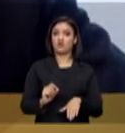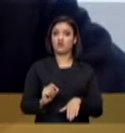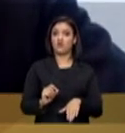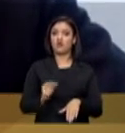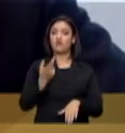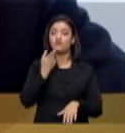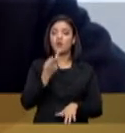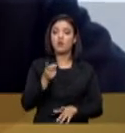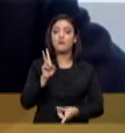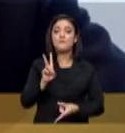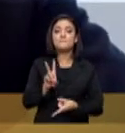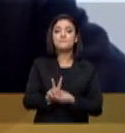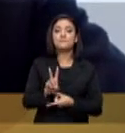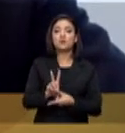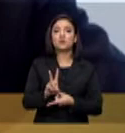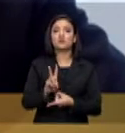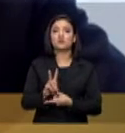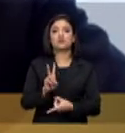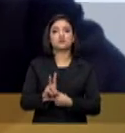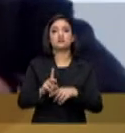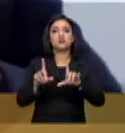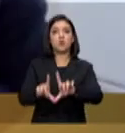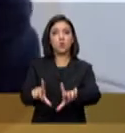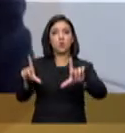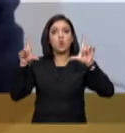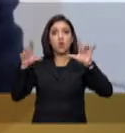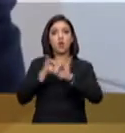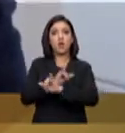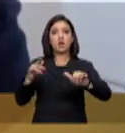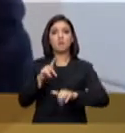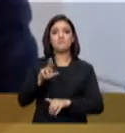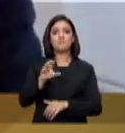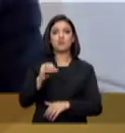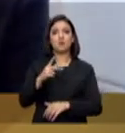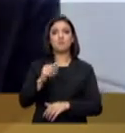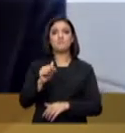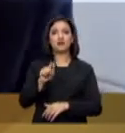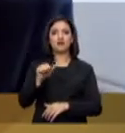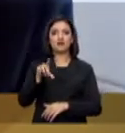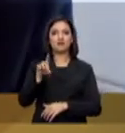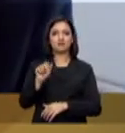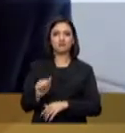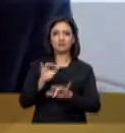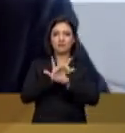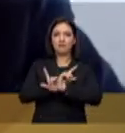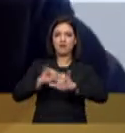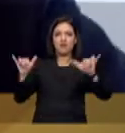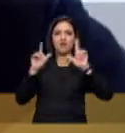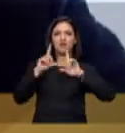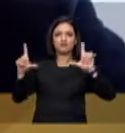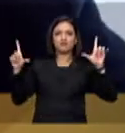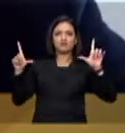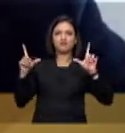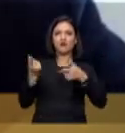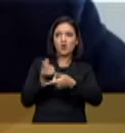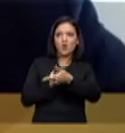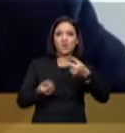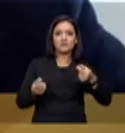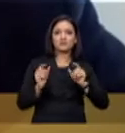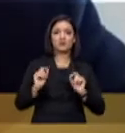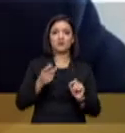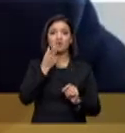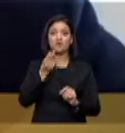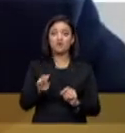a guarda da propaganda comercial, alocando-a no capítulo específico da comunicação social, estabelecendo um